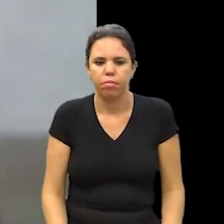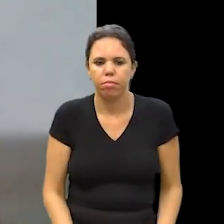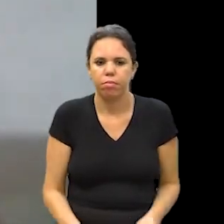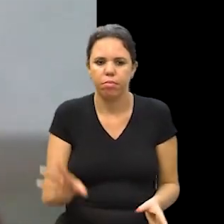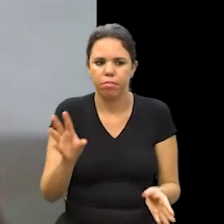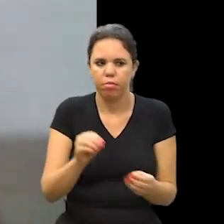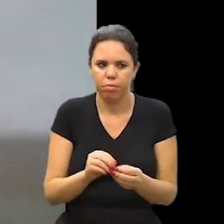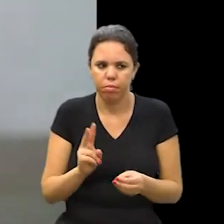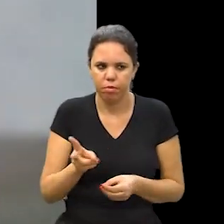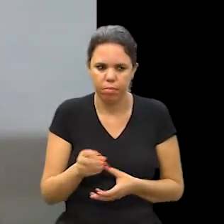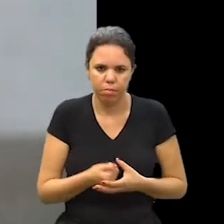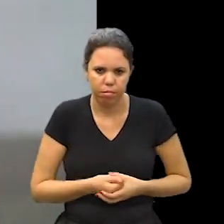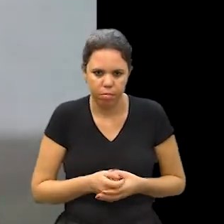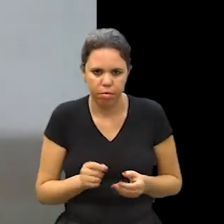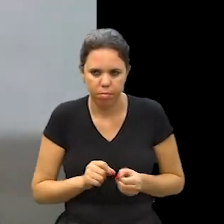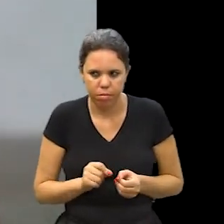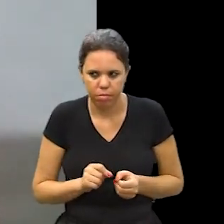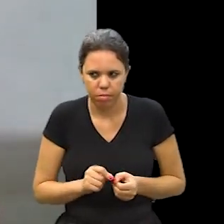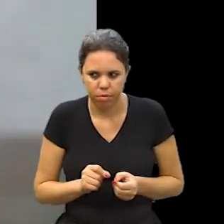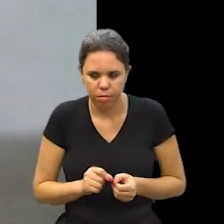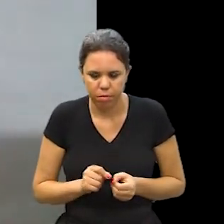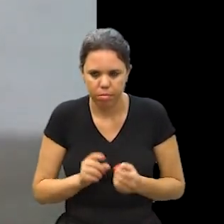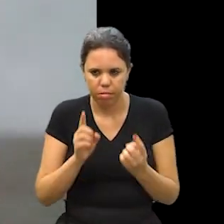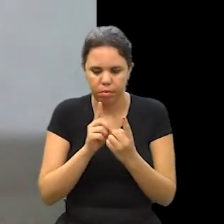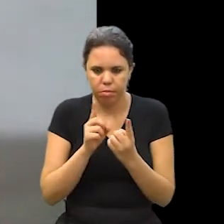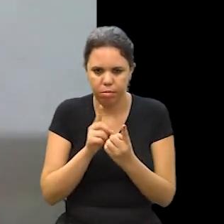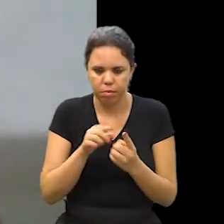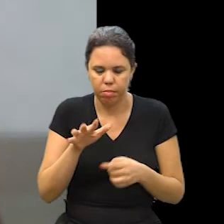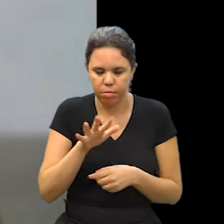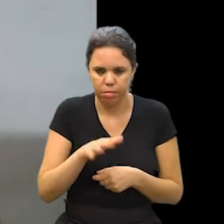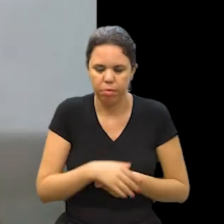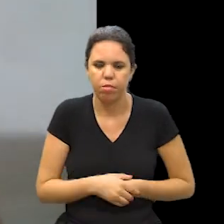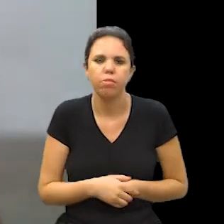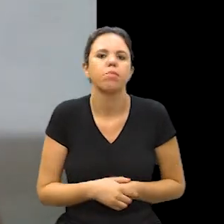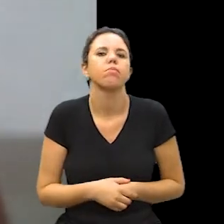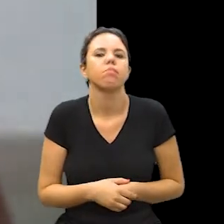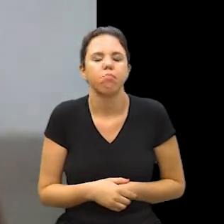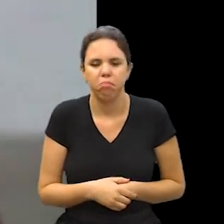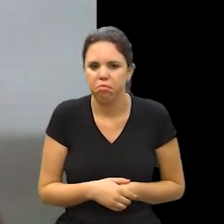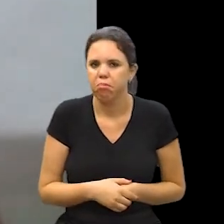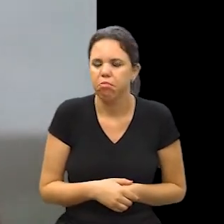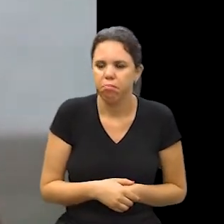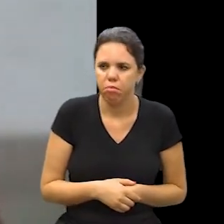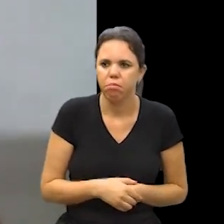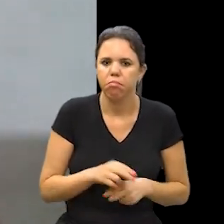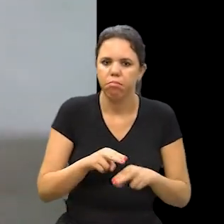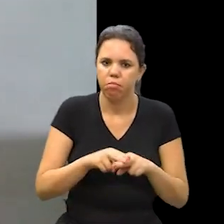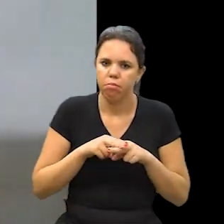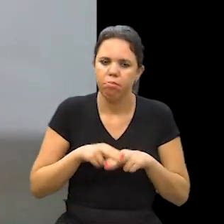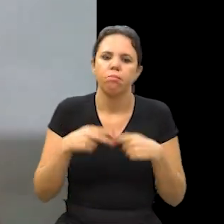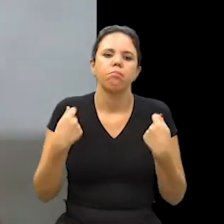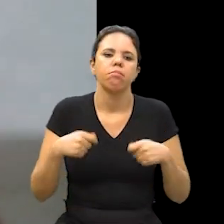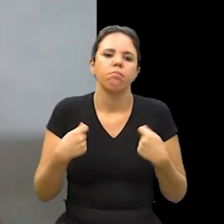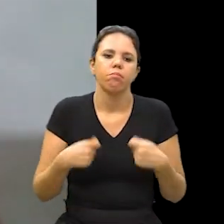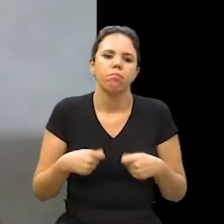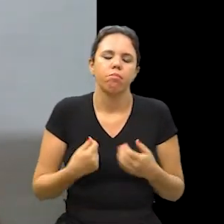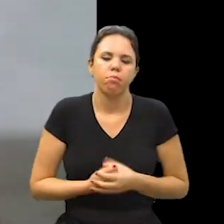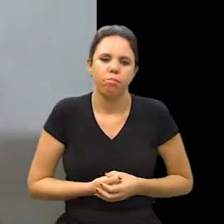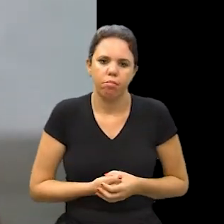isso nós continuamos fazendo os nossos atendimentos, né, por isso a necessidade,